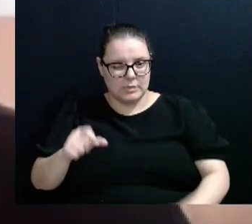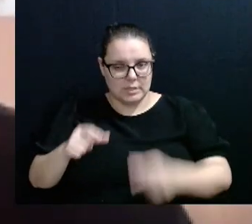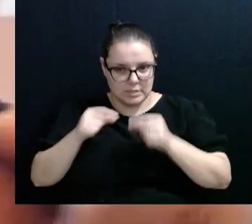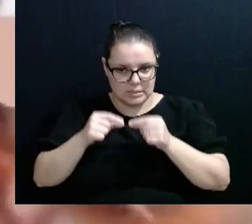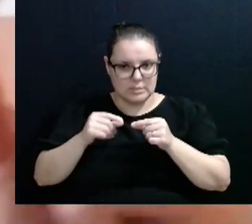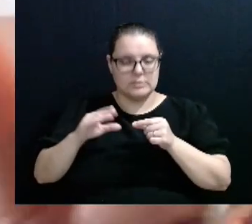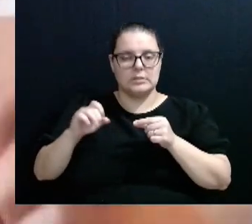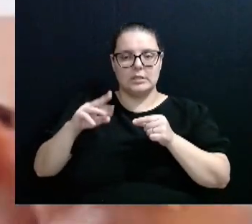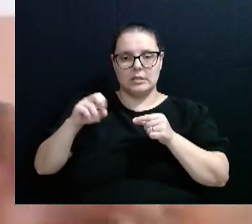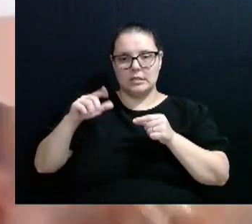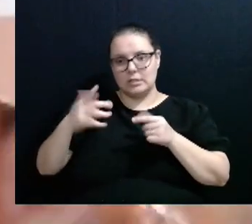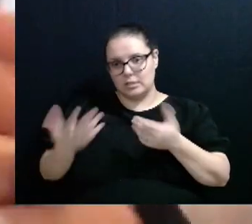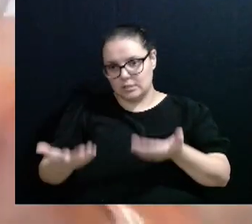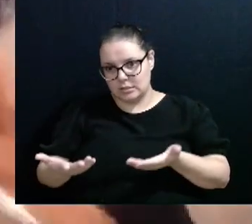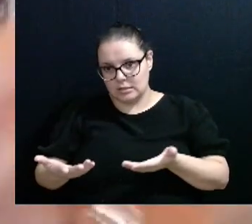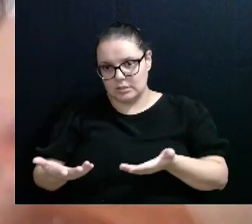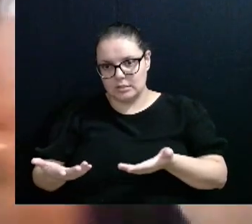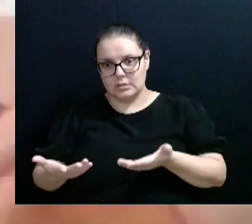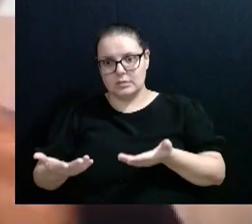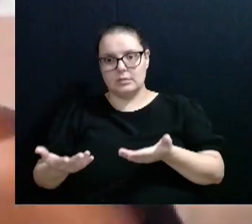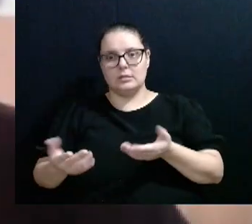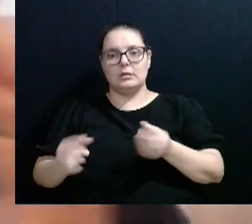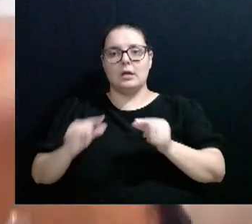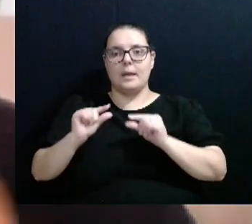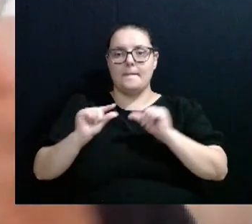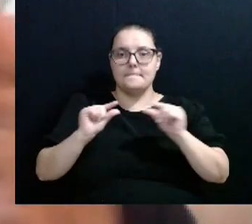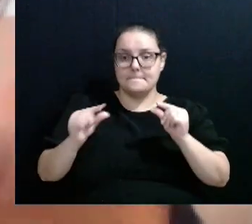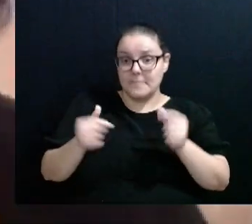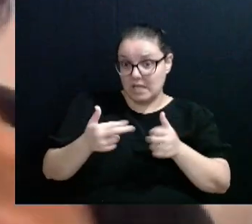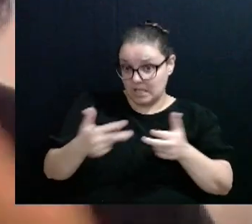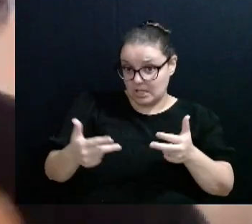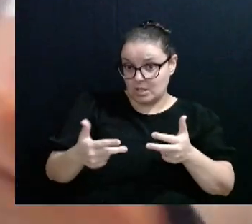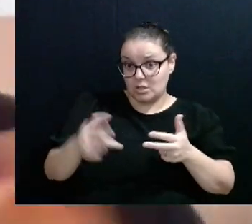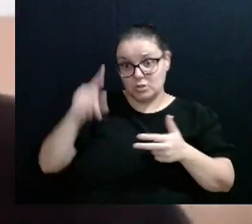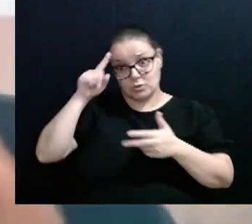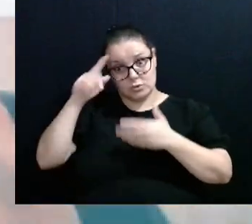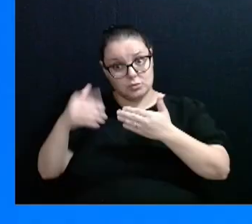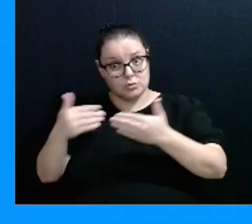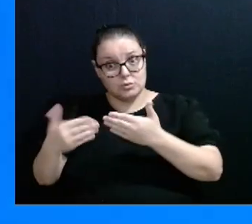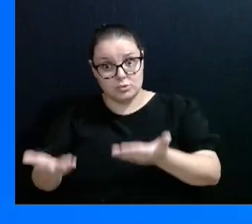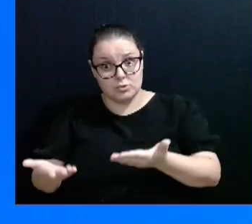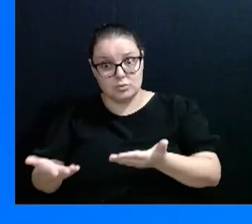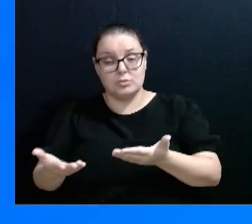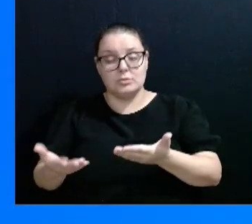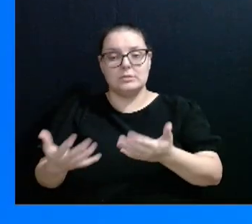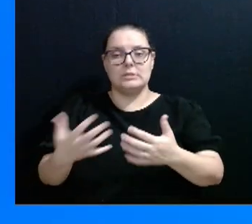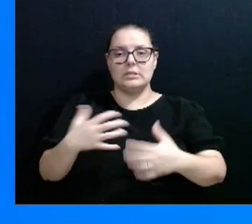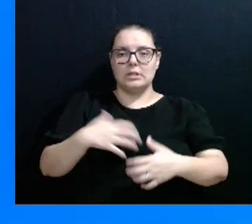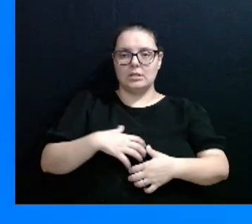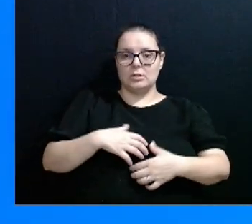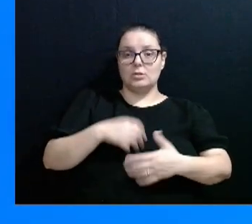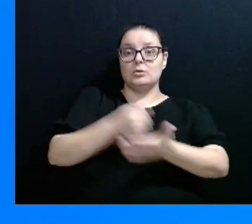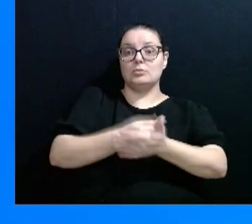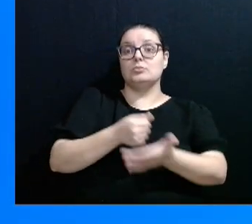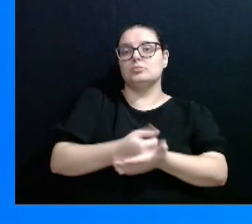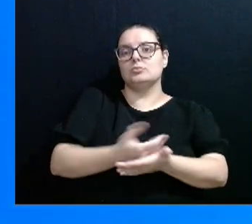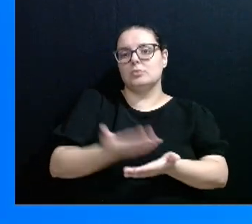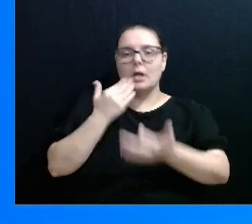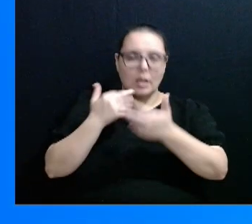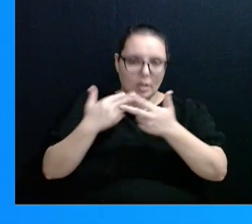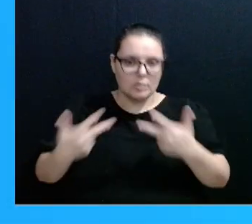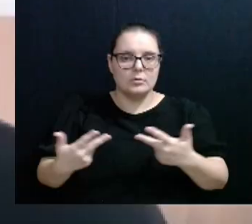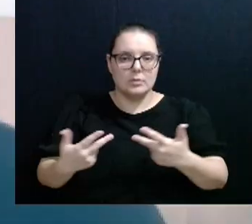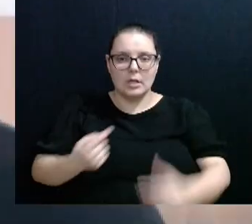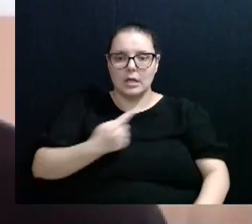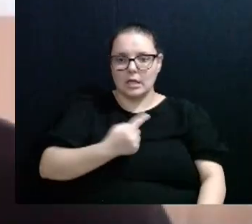daquelas pequenas coisas que a gente se sente obrigado a comer a cada 3 horas. Mas